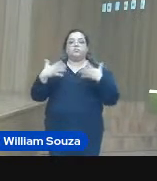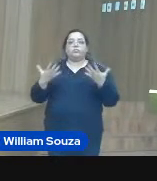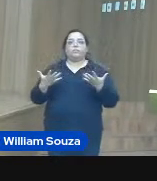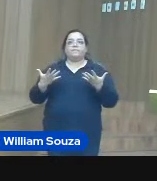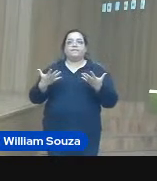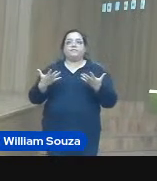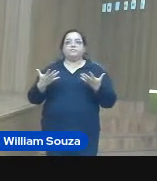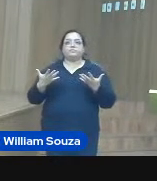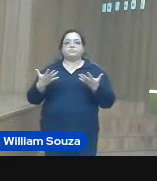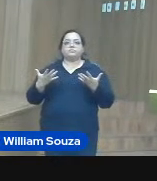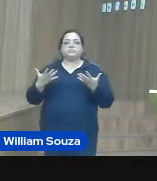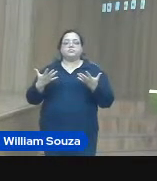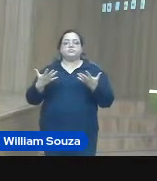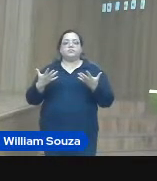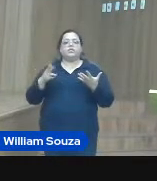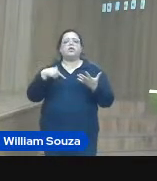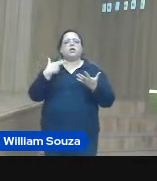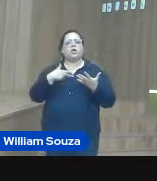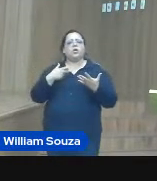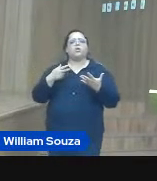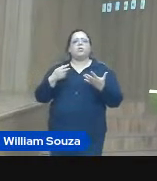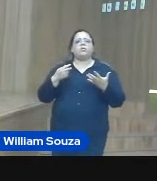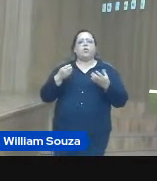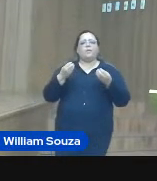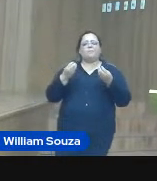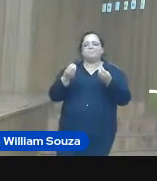a indicação de que a gente pode se destruir.